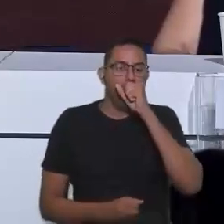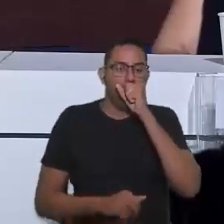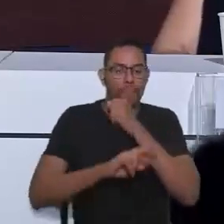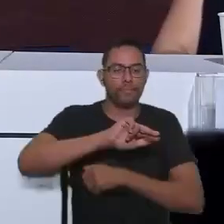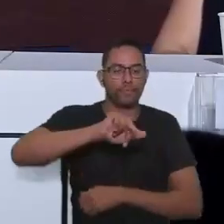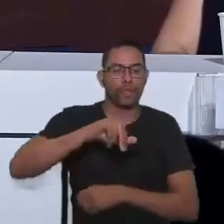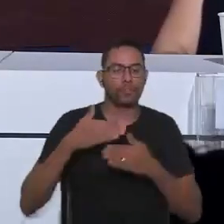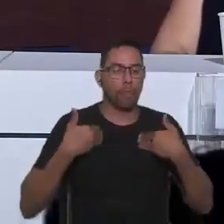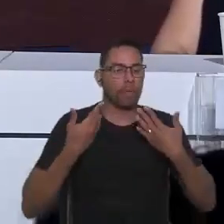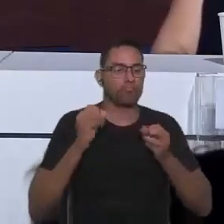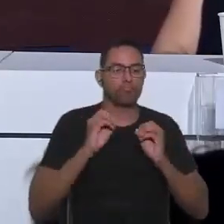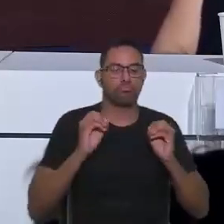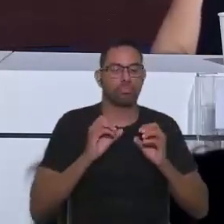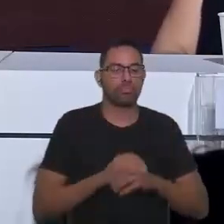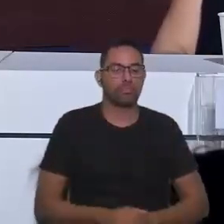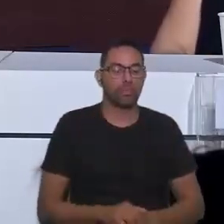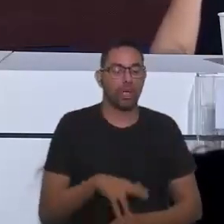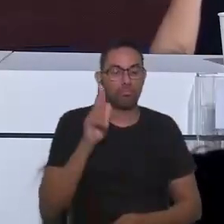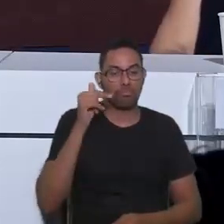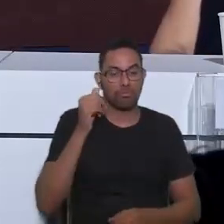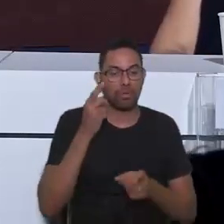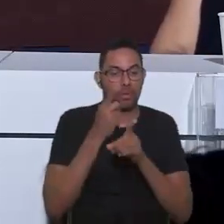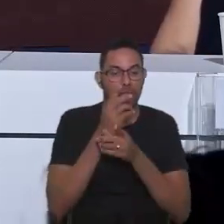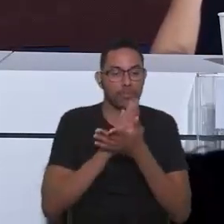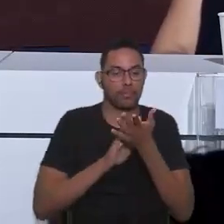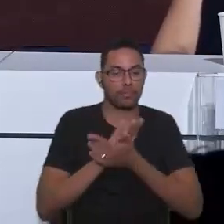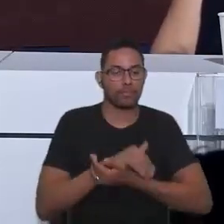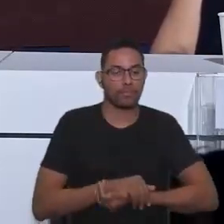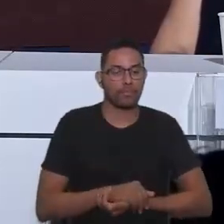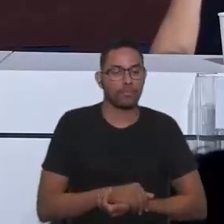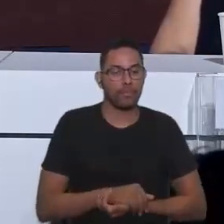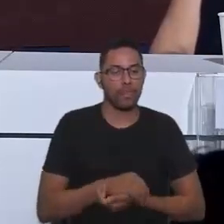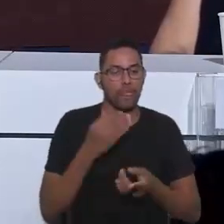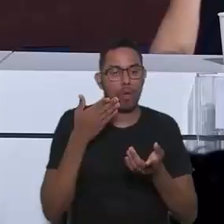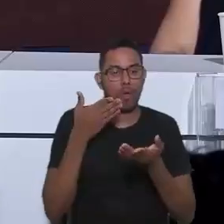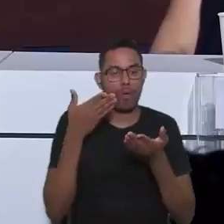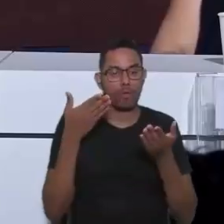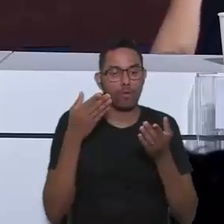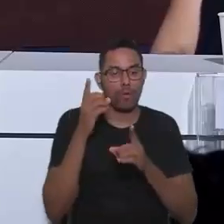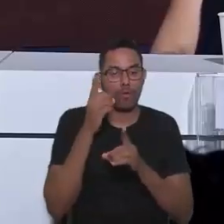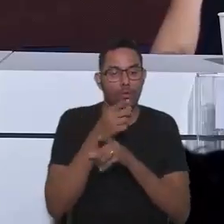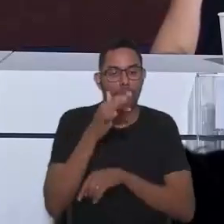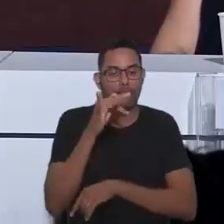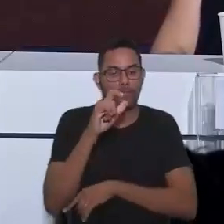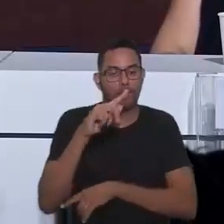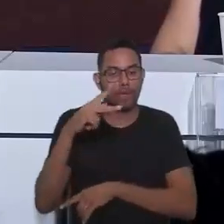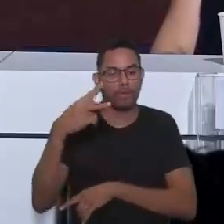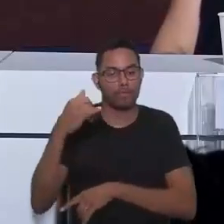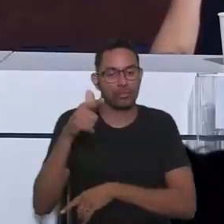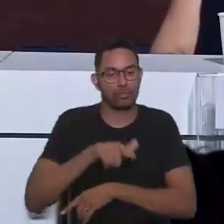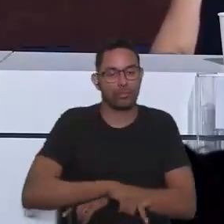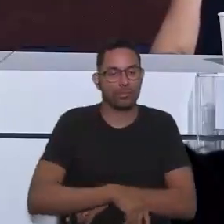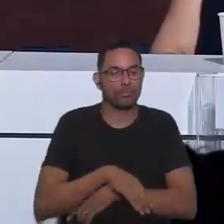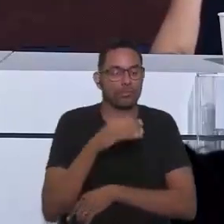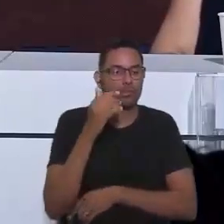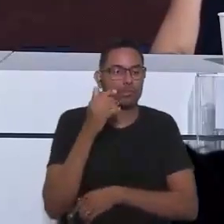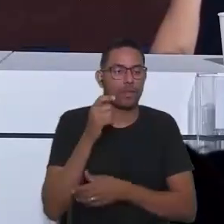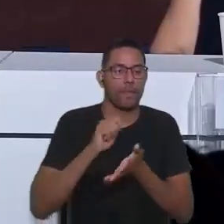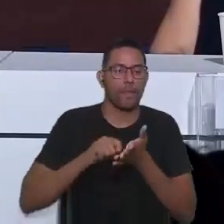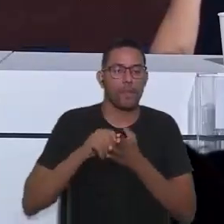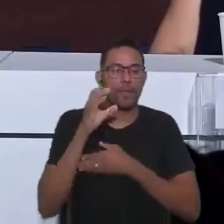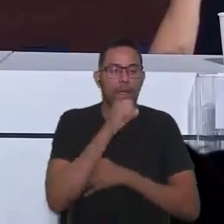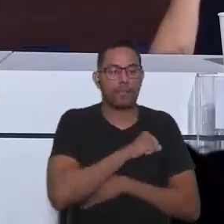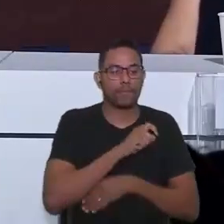Não é uma surpresa, a gente nunca se tinha encontrado, vimos-nos na Flip no outro dia, muito brevemente, porque eu quis pegar o